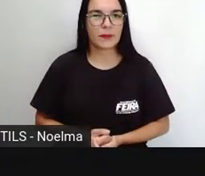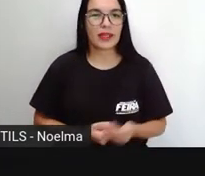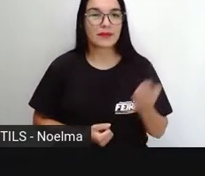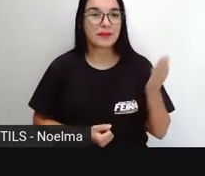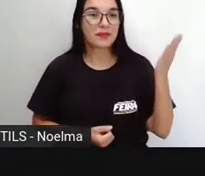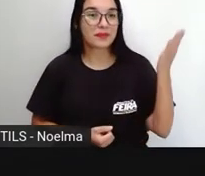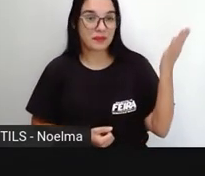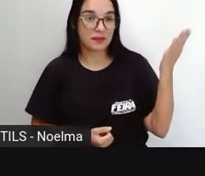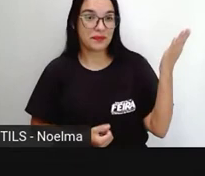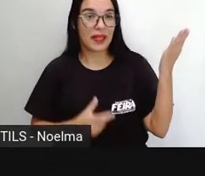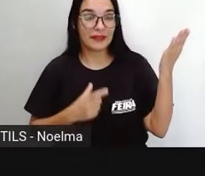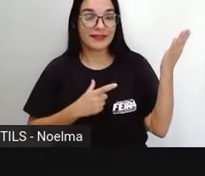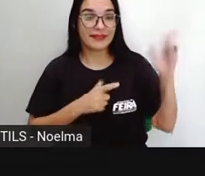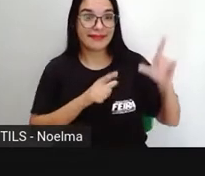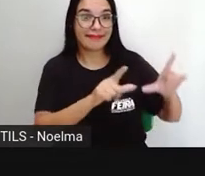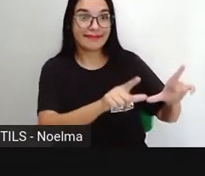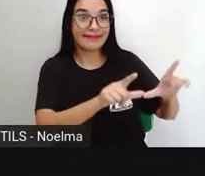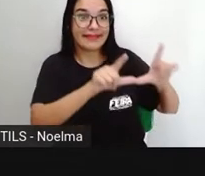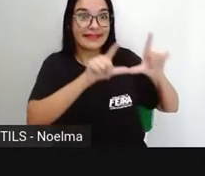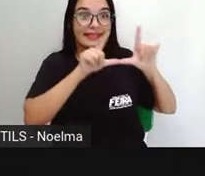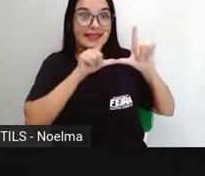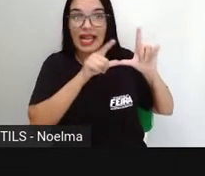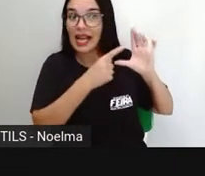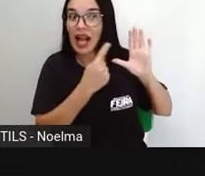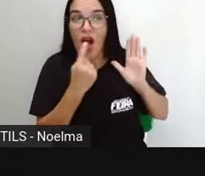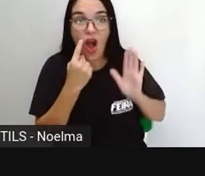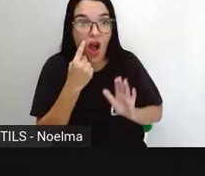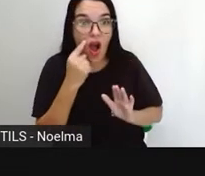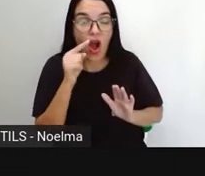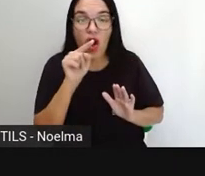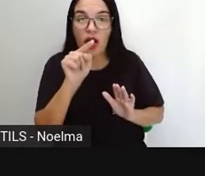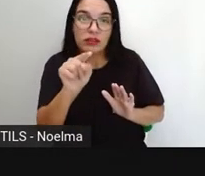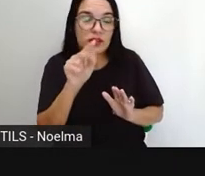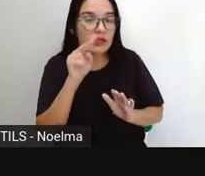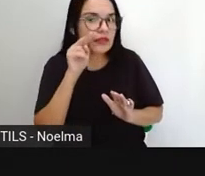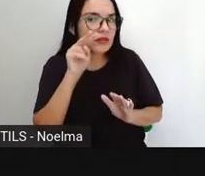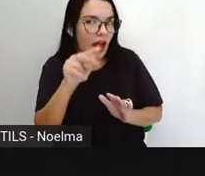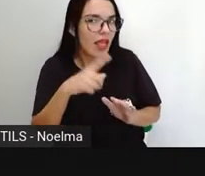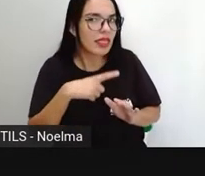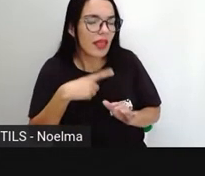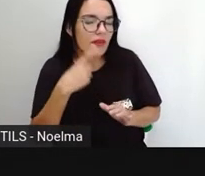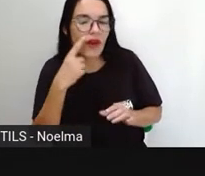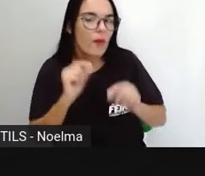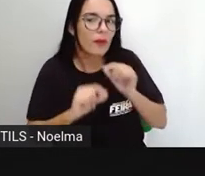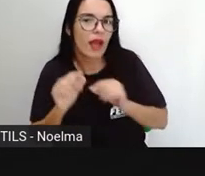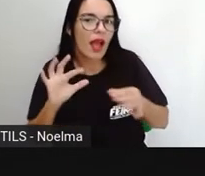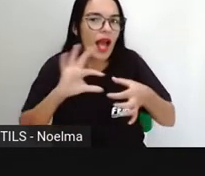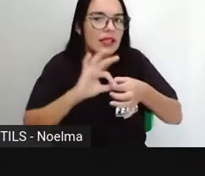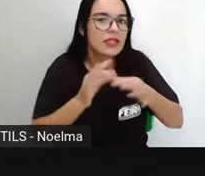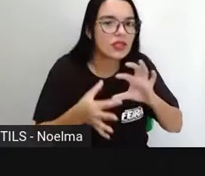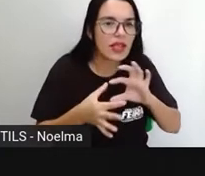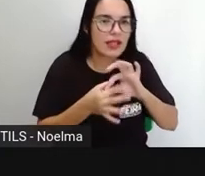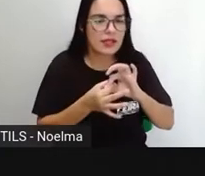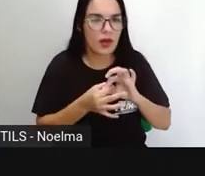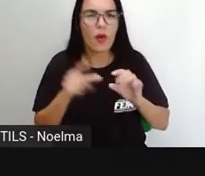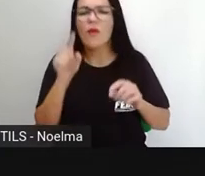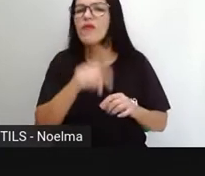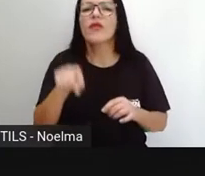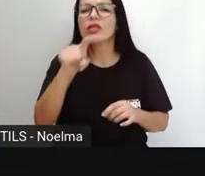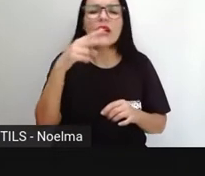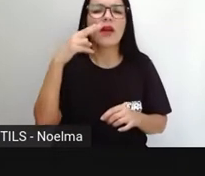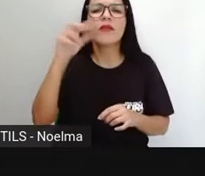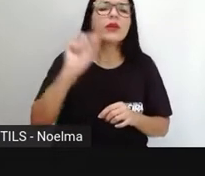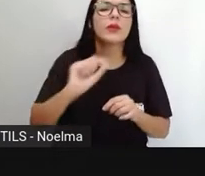E aí, para trás essa imagem, para a gente observar e fazer algumas associações. O que é que vocês estão vendo? O que é que vocês